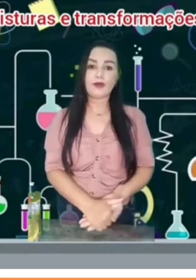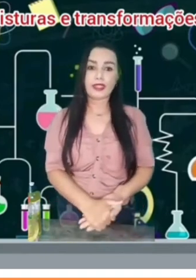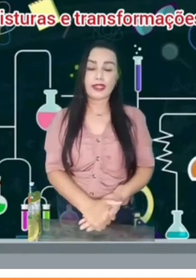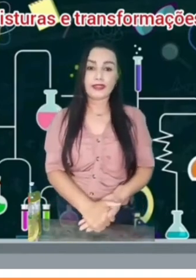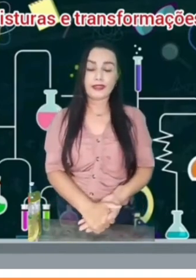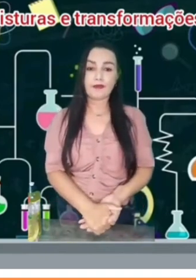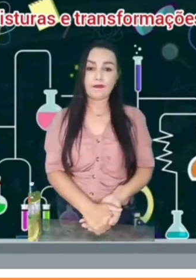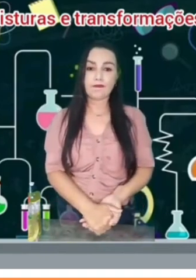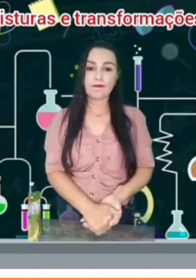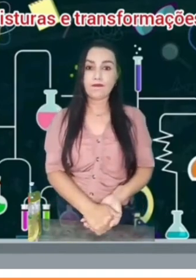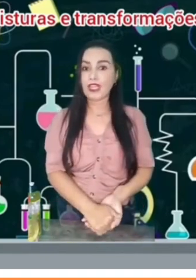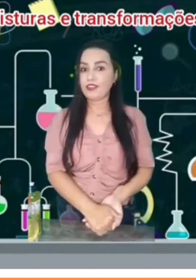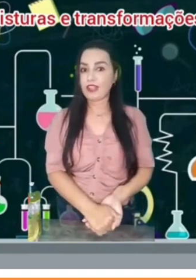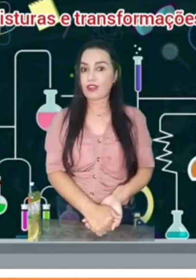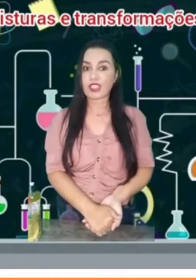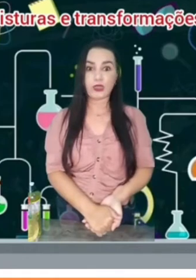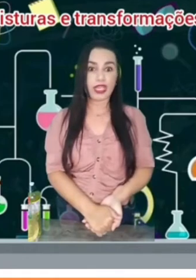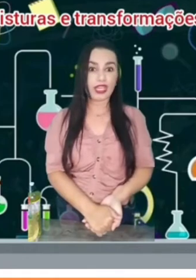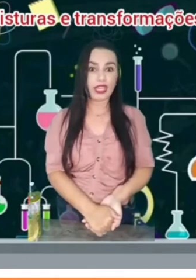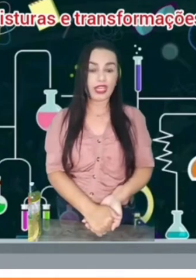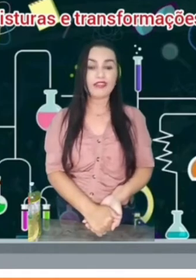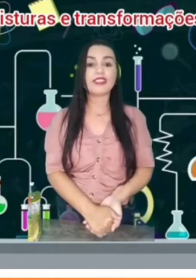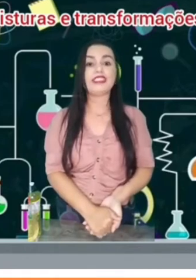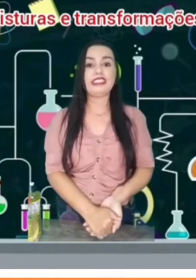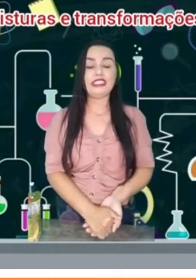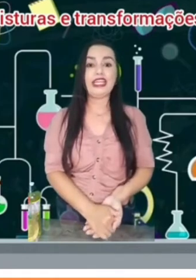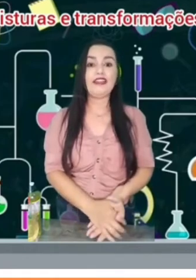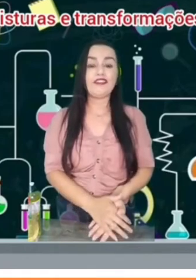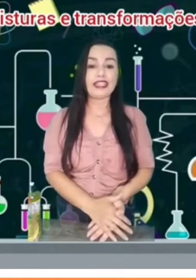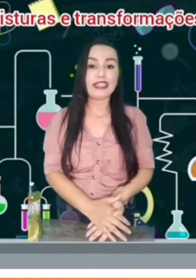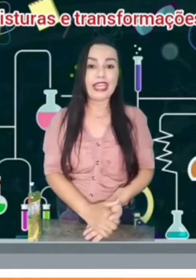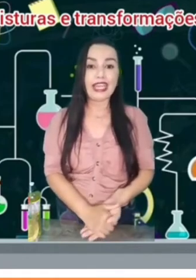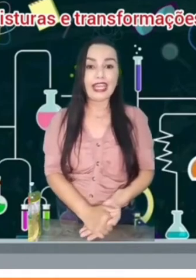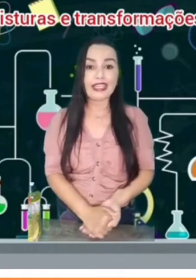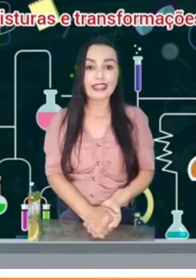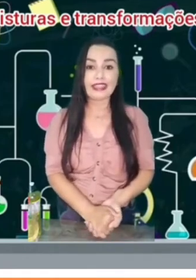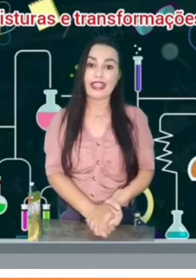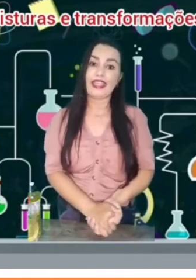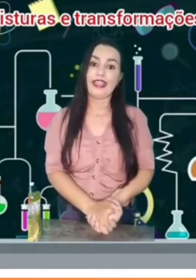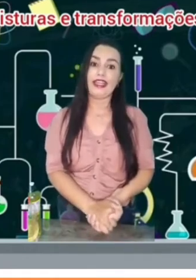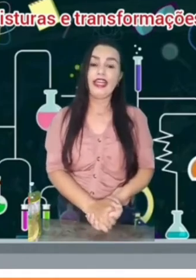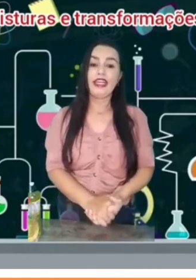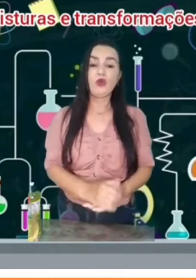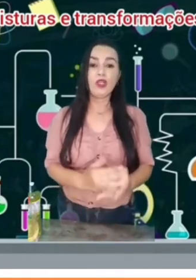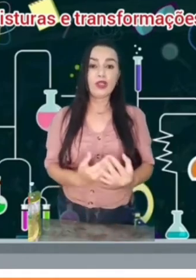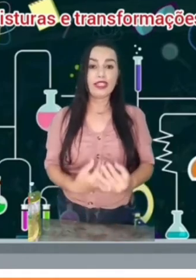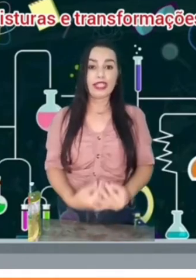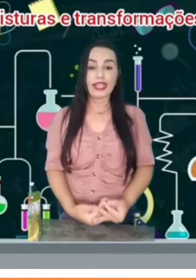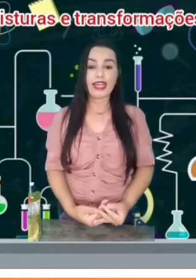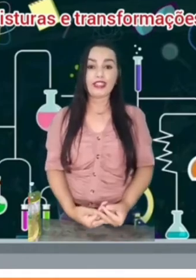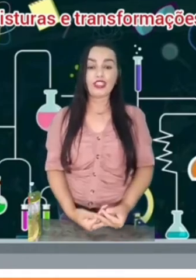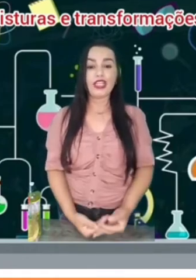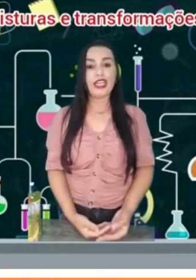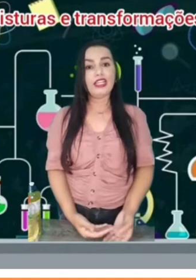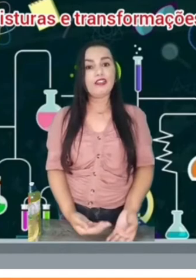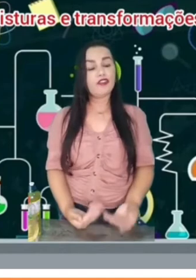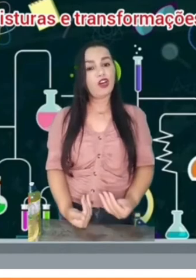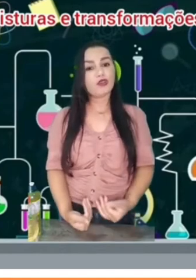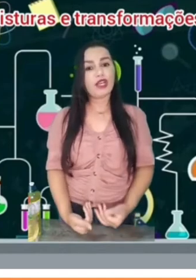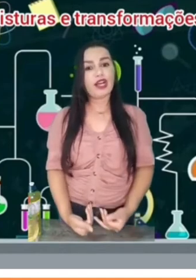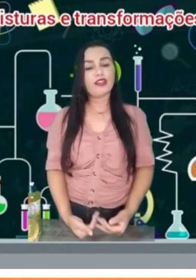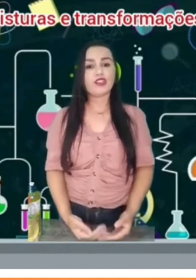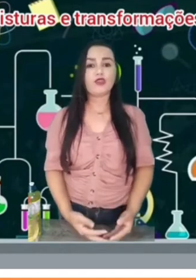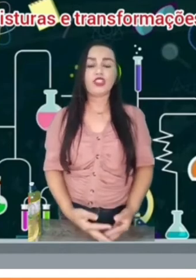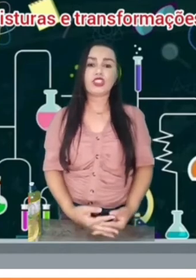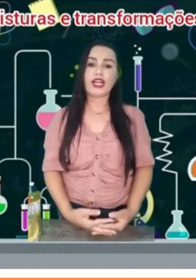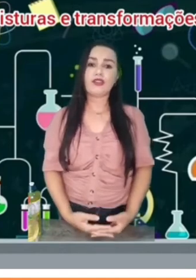que que acontece? Acontece o quê? Sim, ele vai derreter. E quando ele derrete, ele